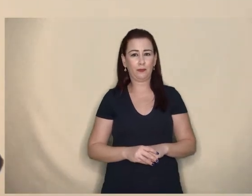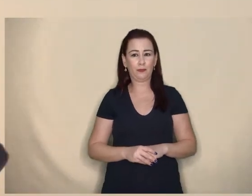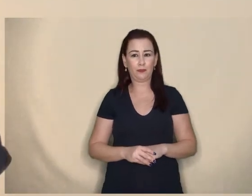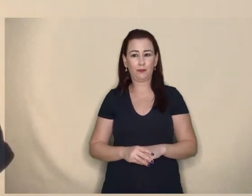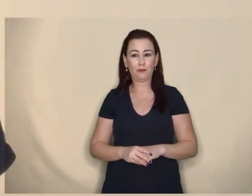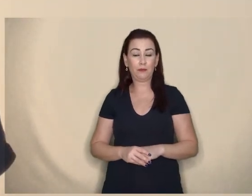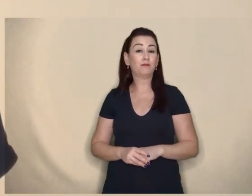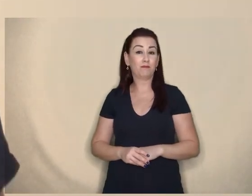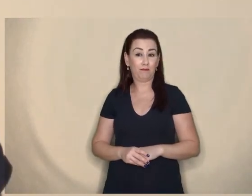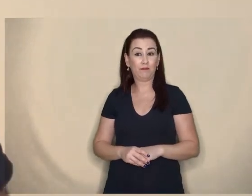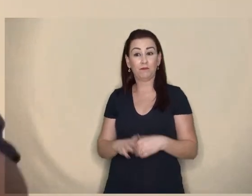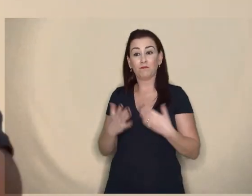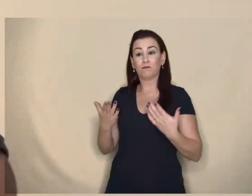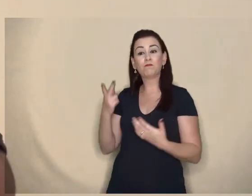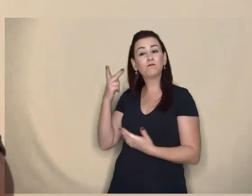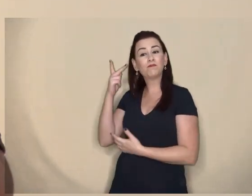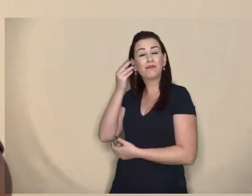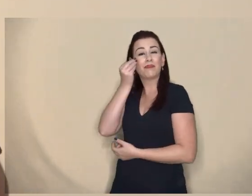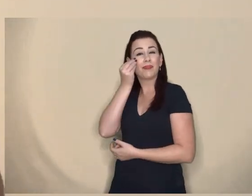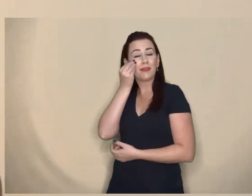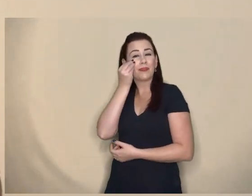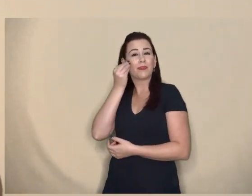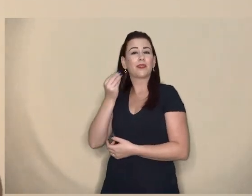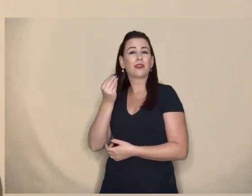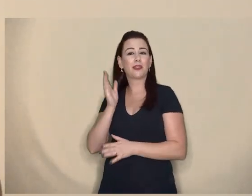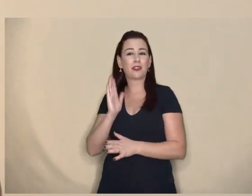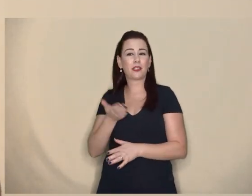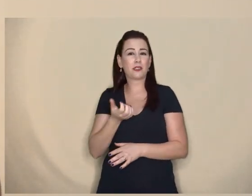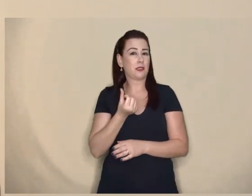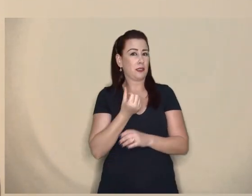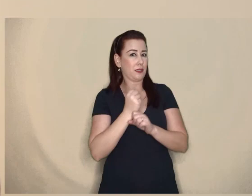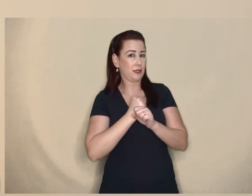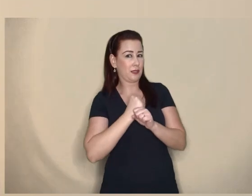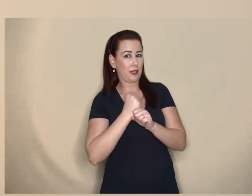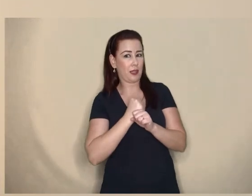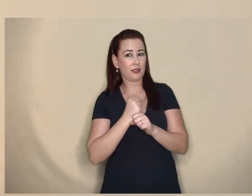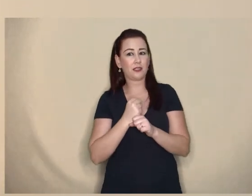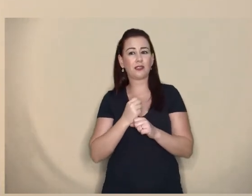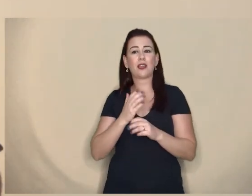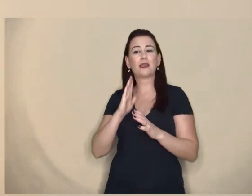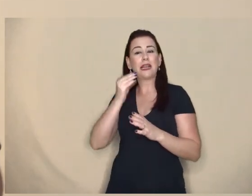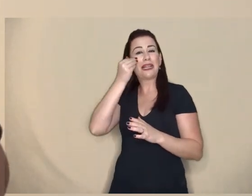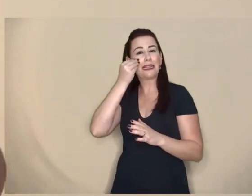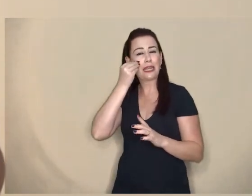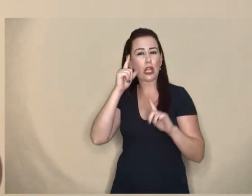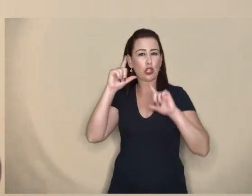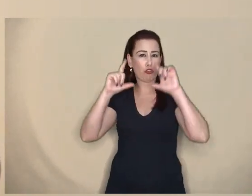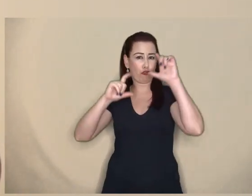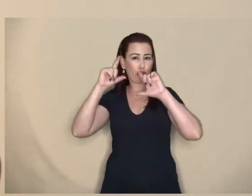6 anos trabalhando em fotografia. Eu só conheço uma fotógrafa negra, né?